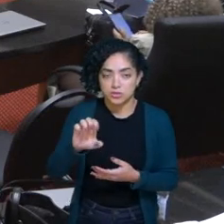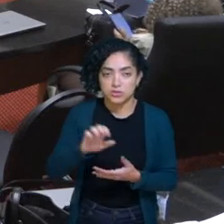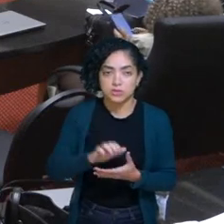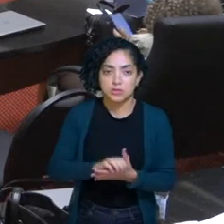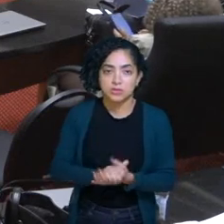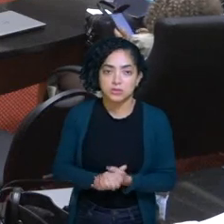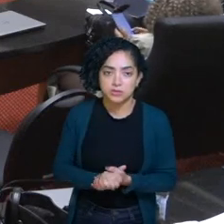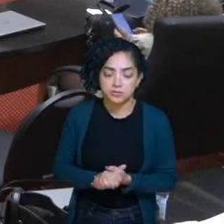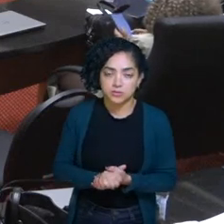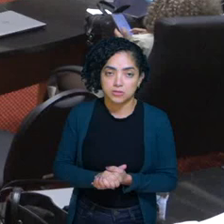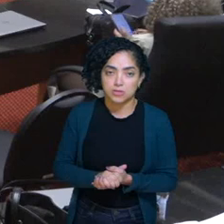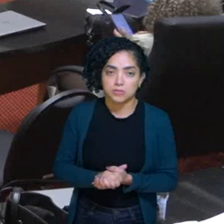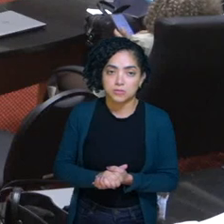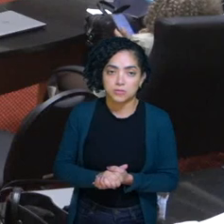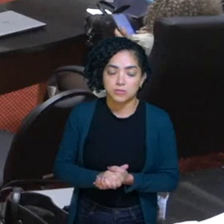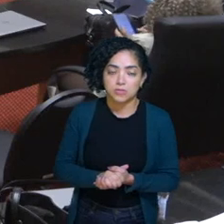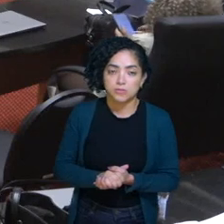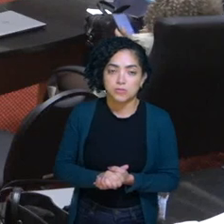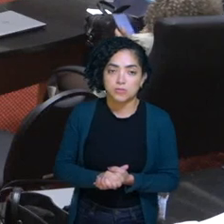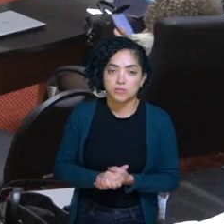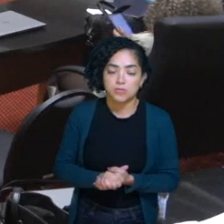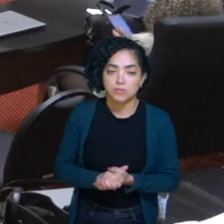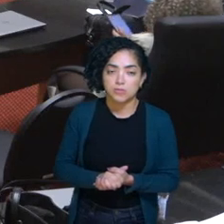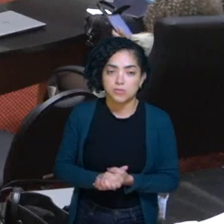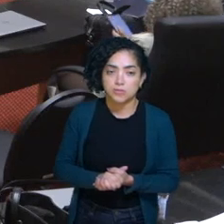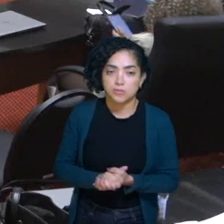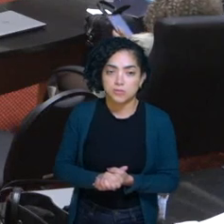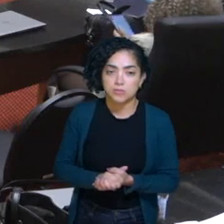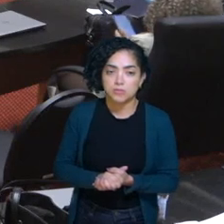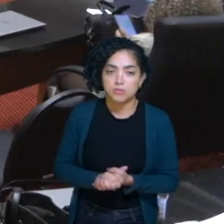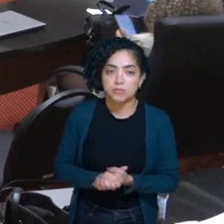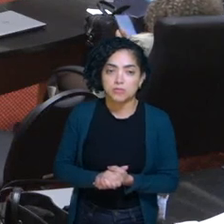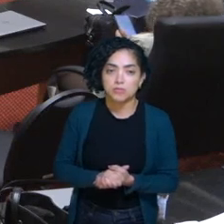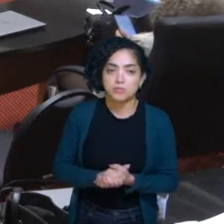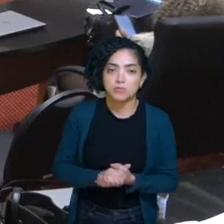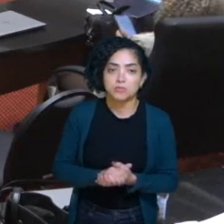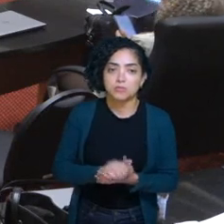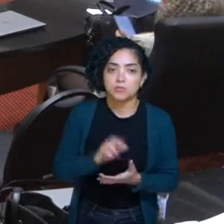Mary que é docente da univ